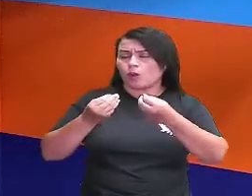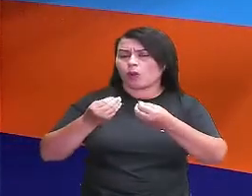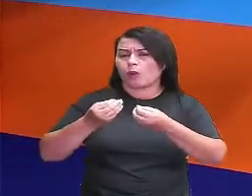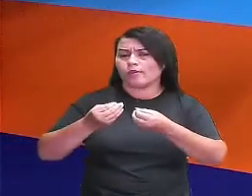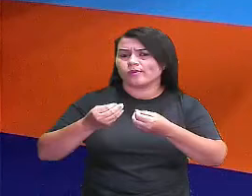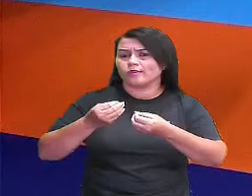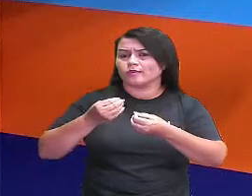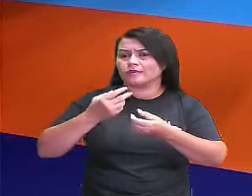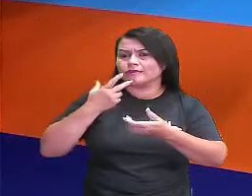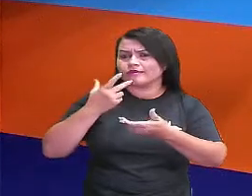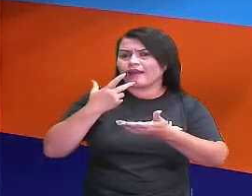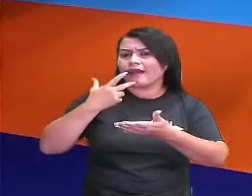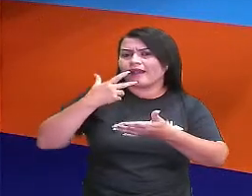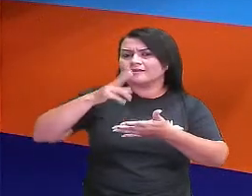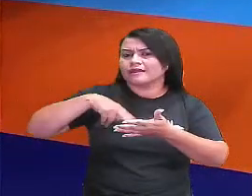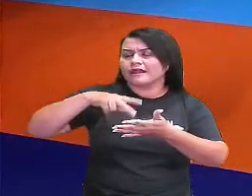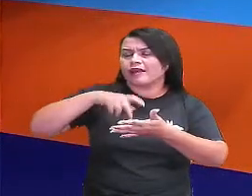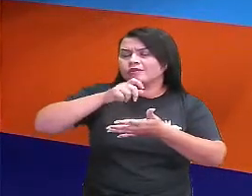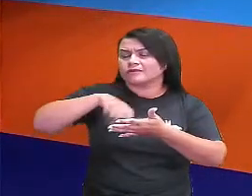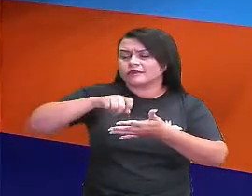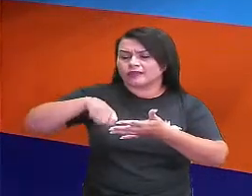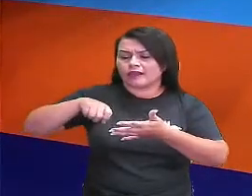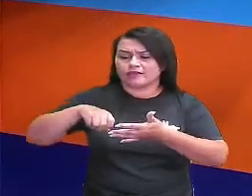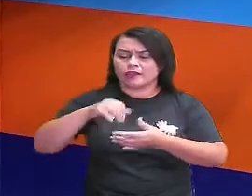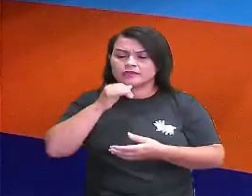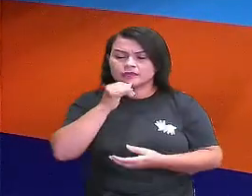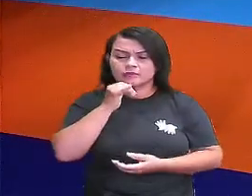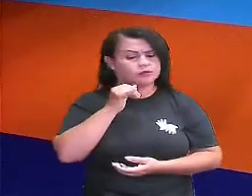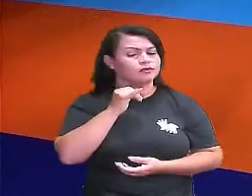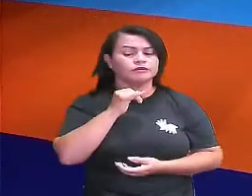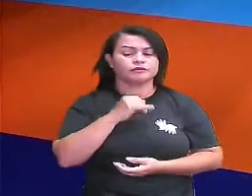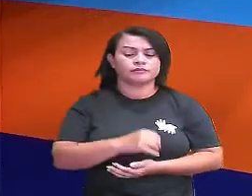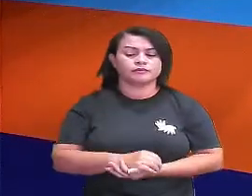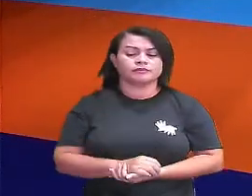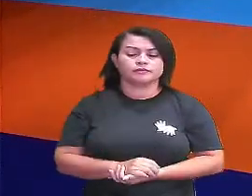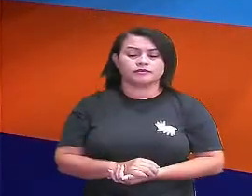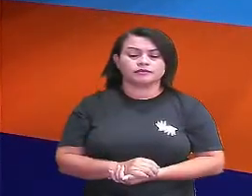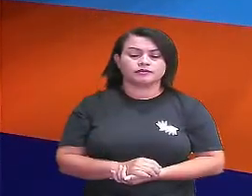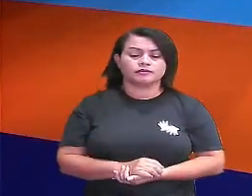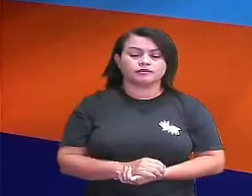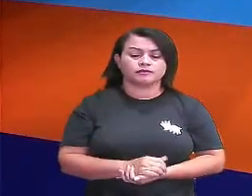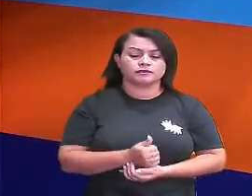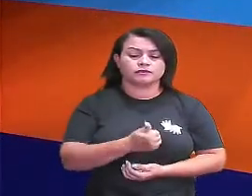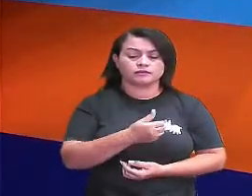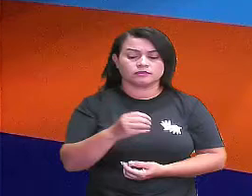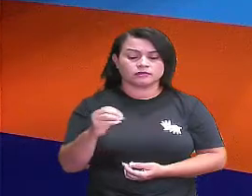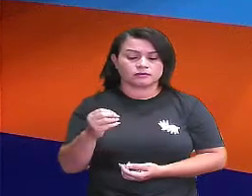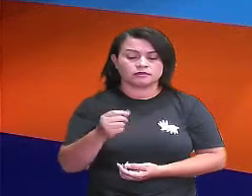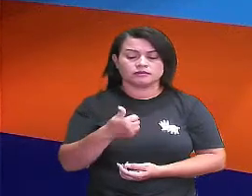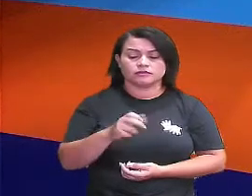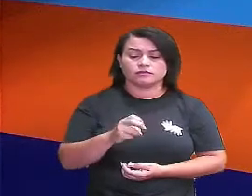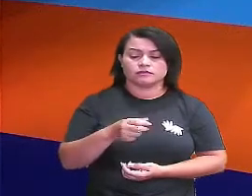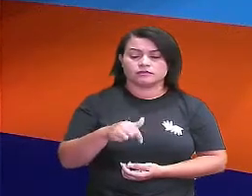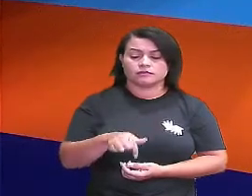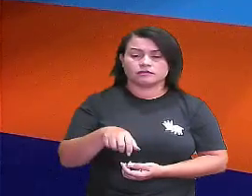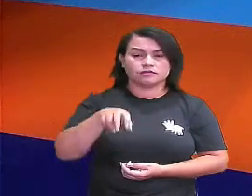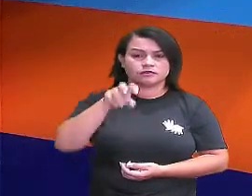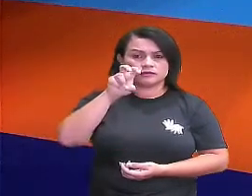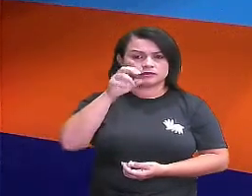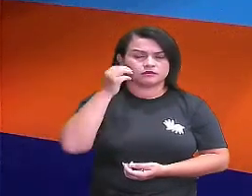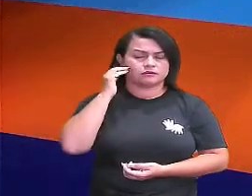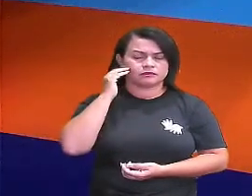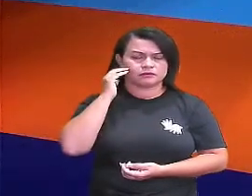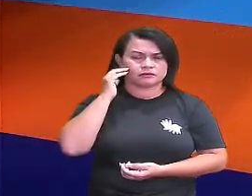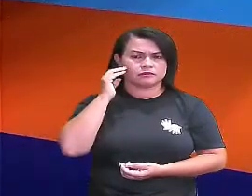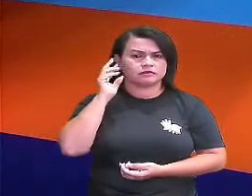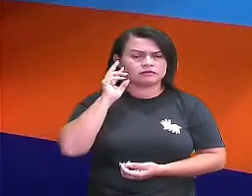fração, tá? E aí eu botei exemplos com centésimos, tá vendo? Ó, com 100, com 15, com 7 e com 5. Lembrando que quando a